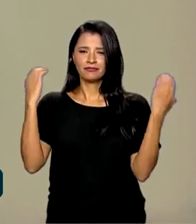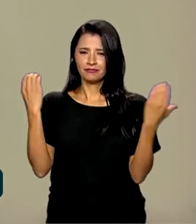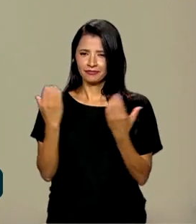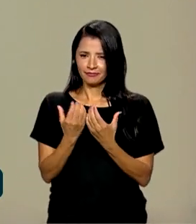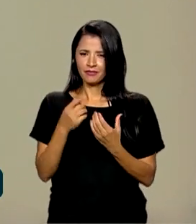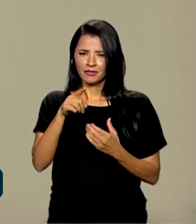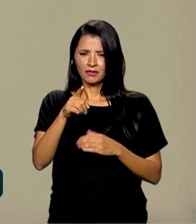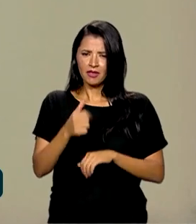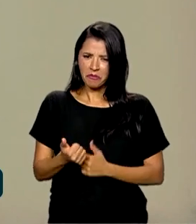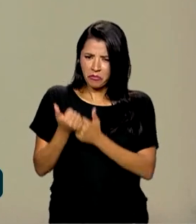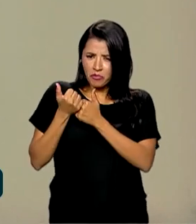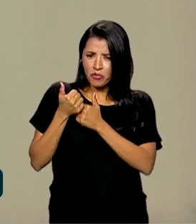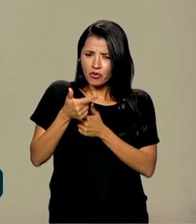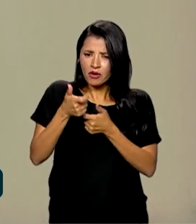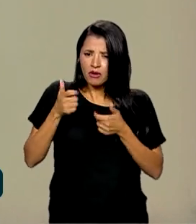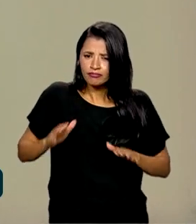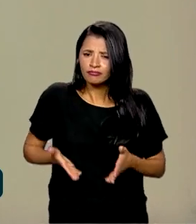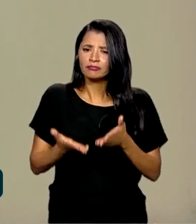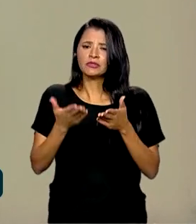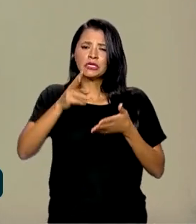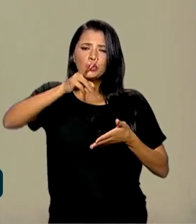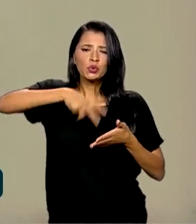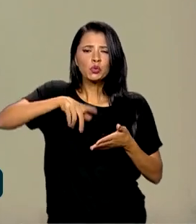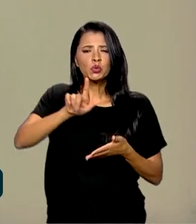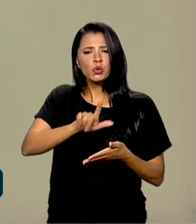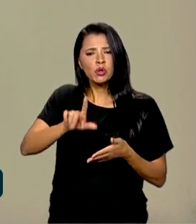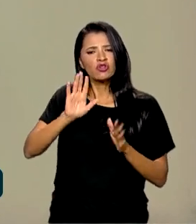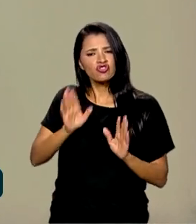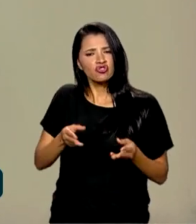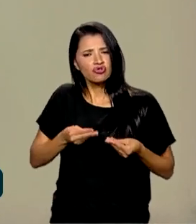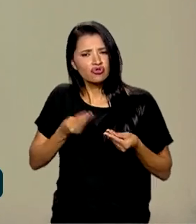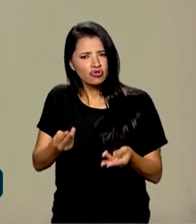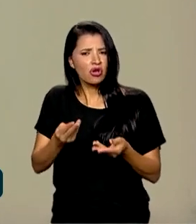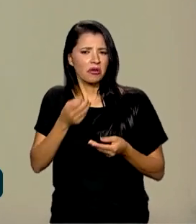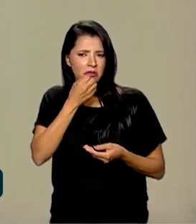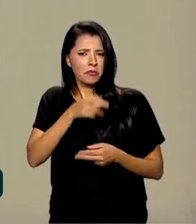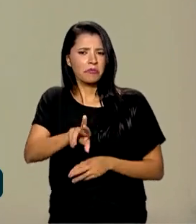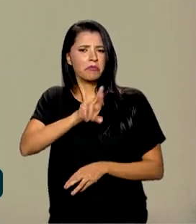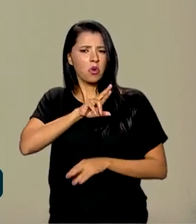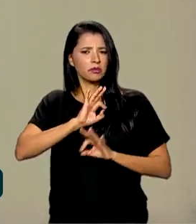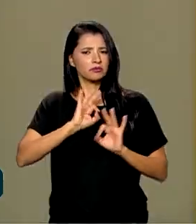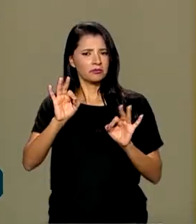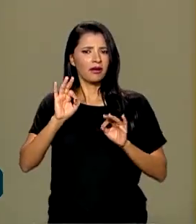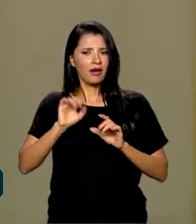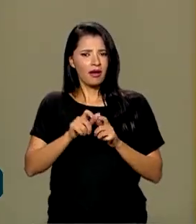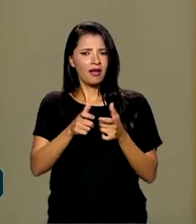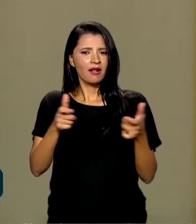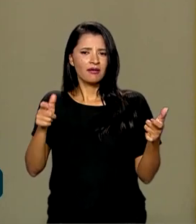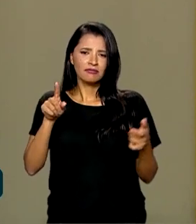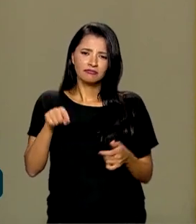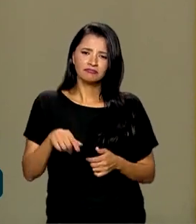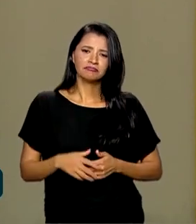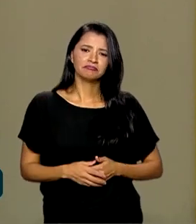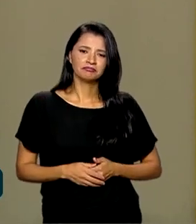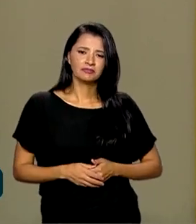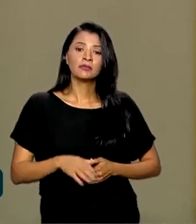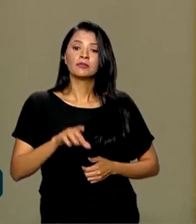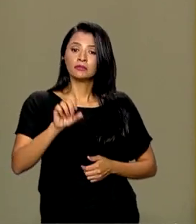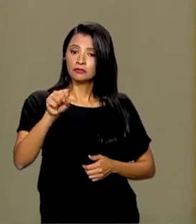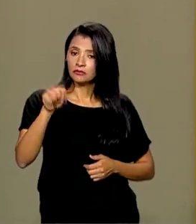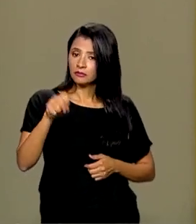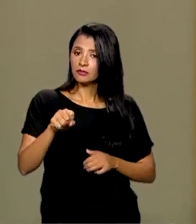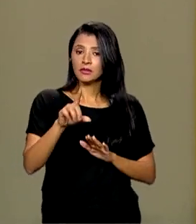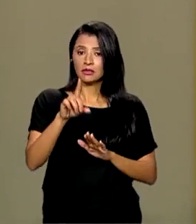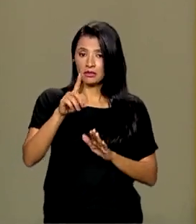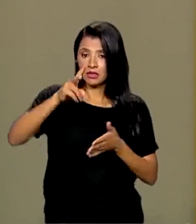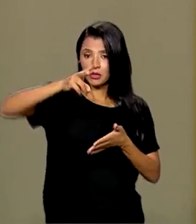de promoção de leitura e literatura que já estão dando bons resultados para expandi-las? Isso. A leitura é um direito fundamental